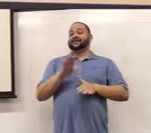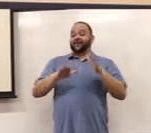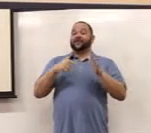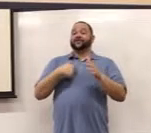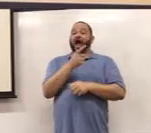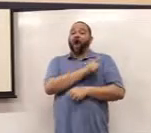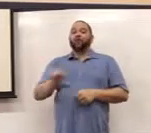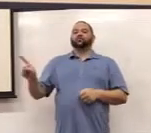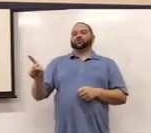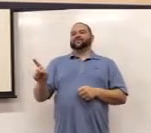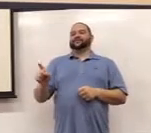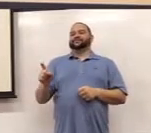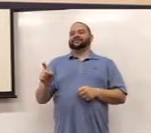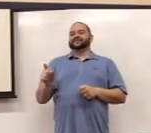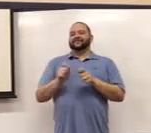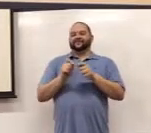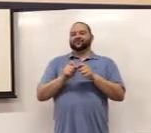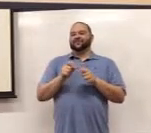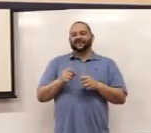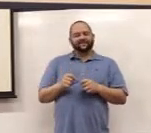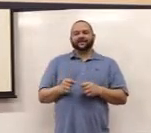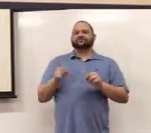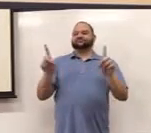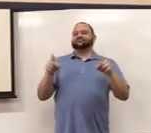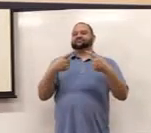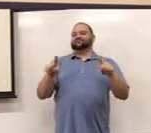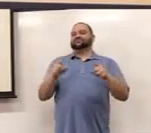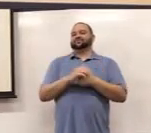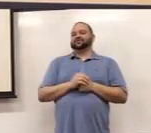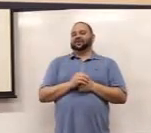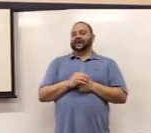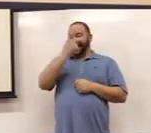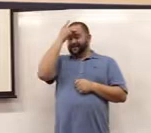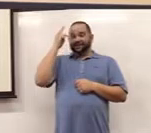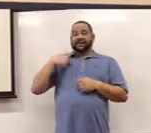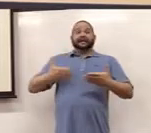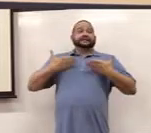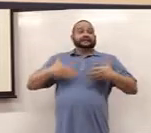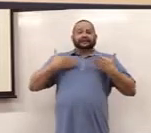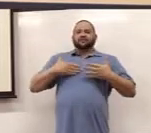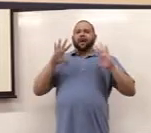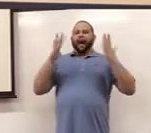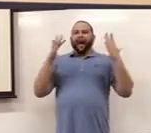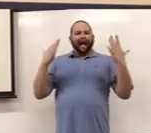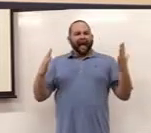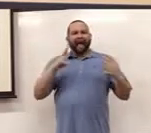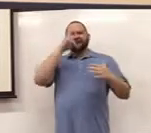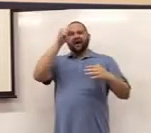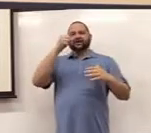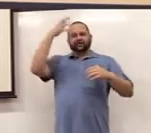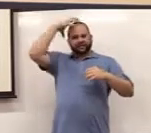palco para ter a expressão de uma música. As pessoas estavam eufóricas. Né? Além de bater no